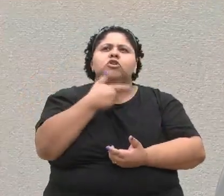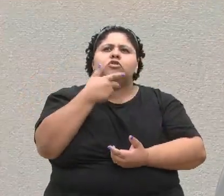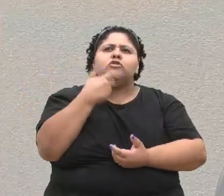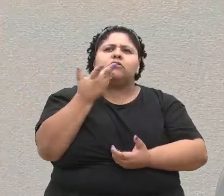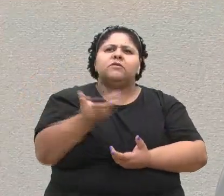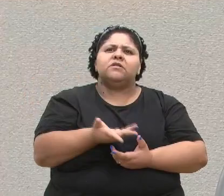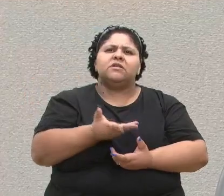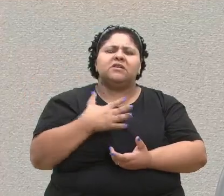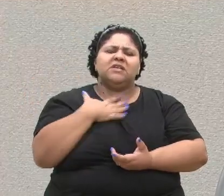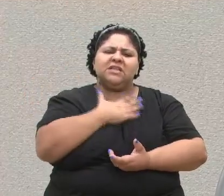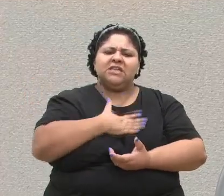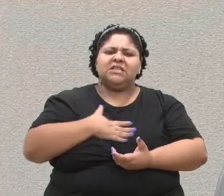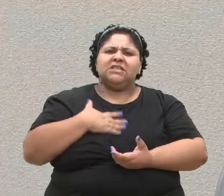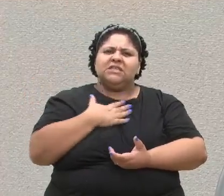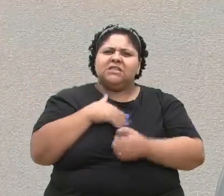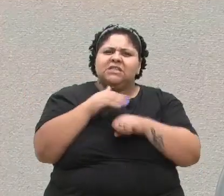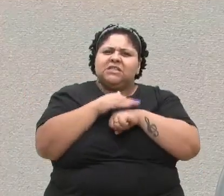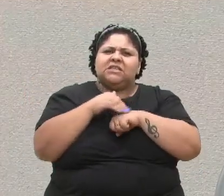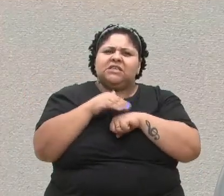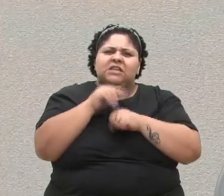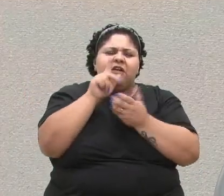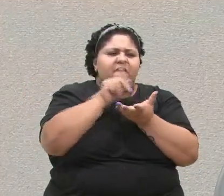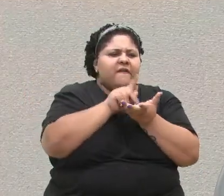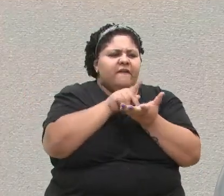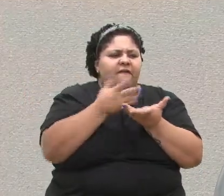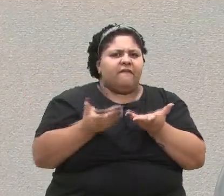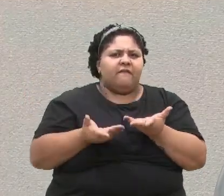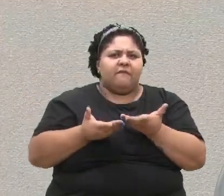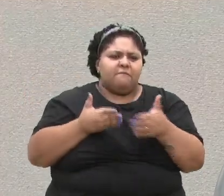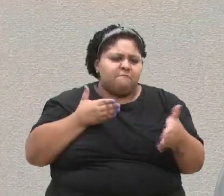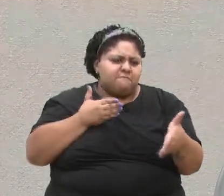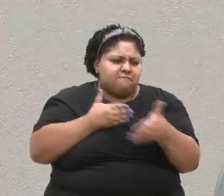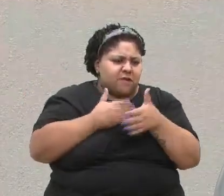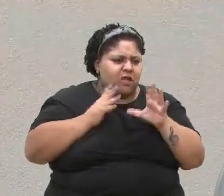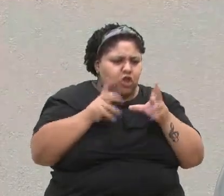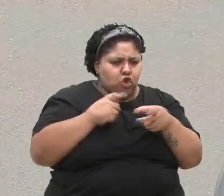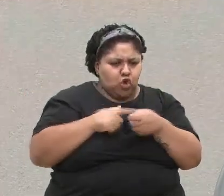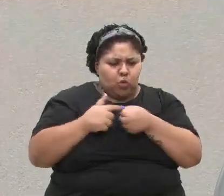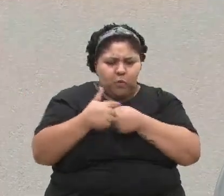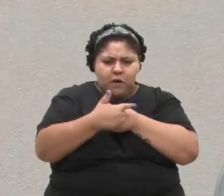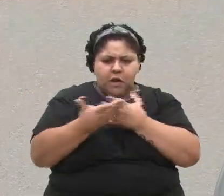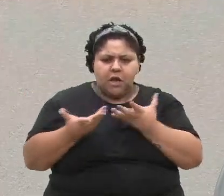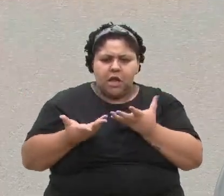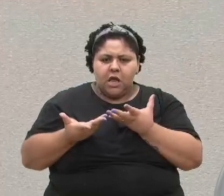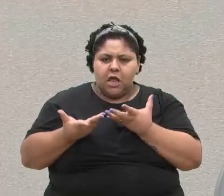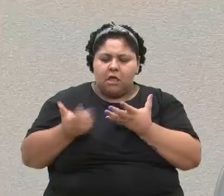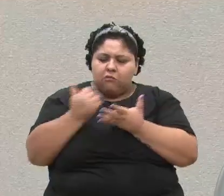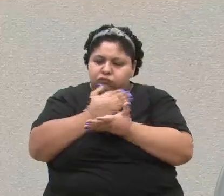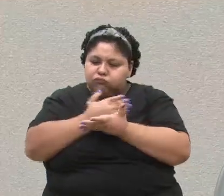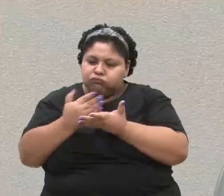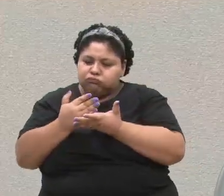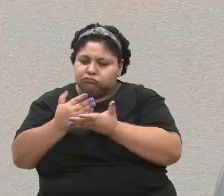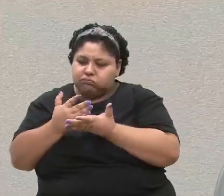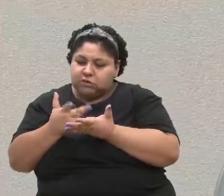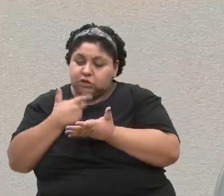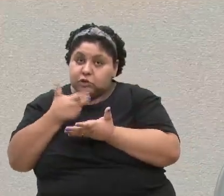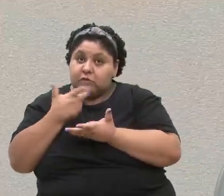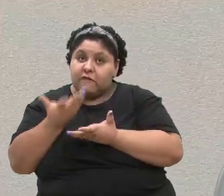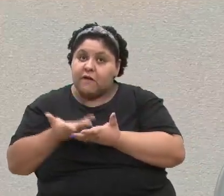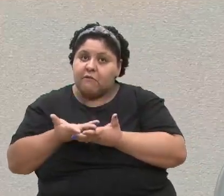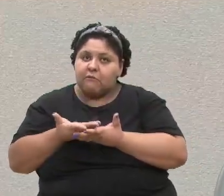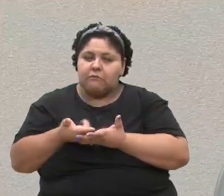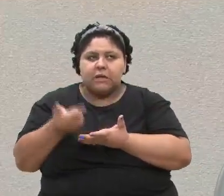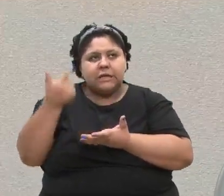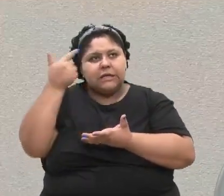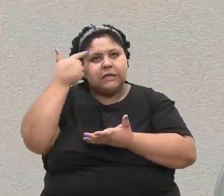de uma maneira tão genuína, verdadeira, que impactou todo o município, que talvez, a partir daquela sua fala,